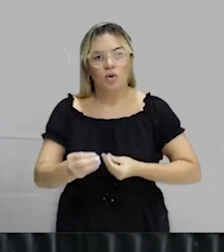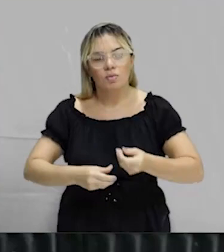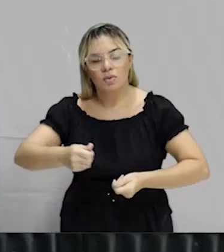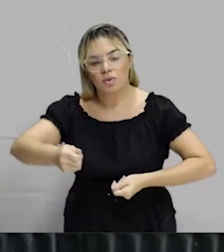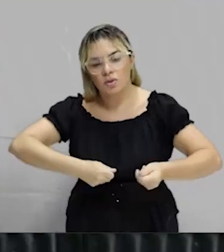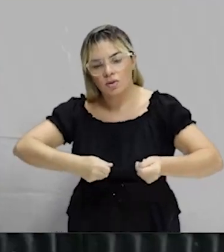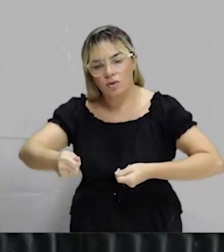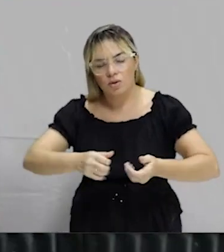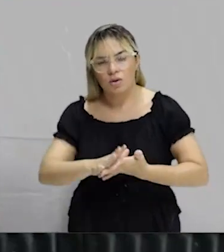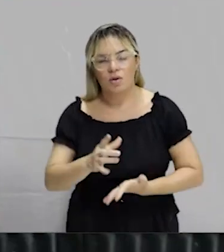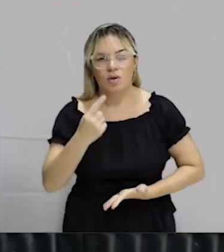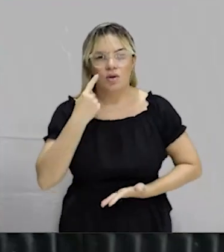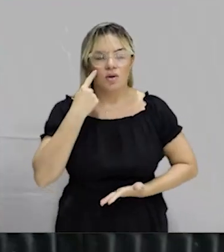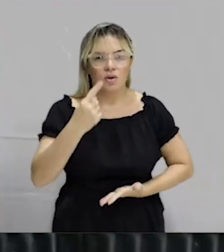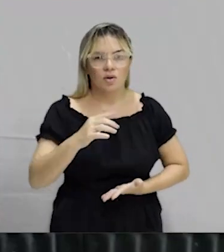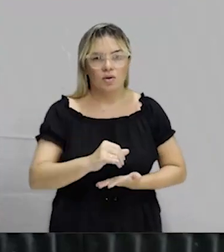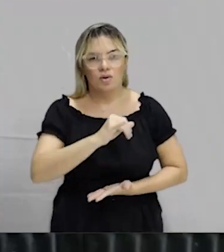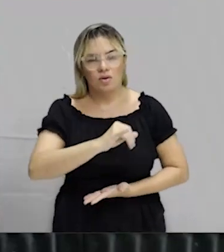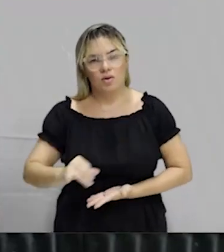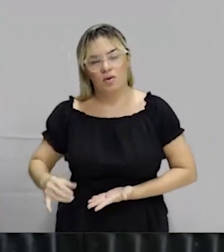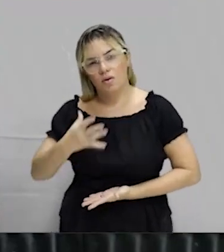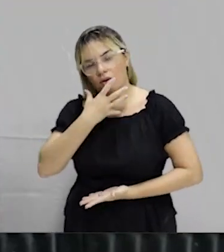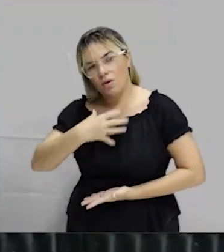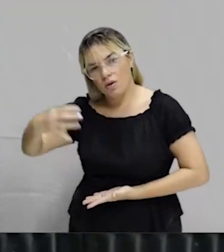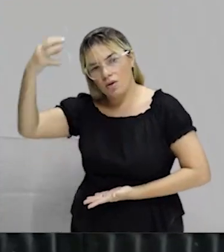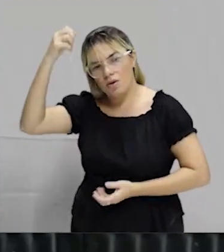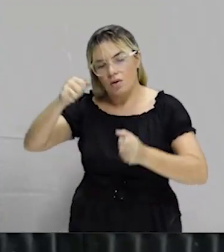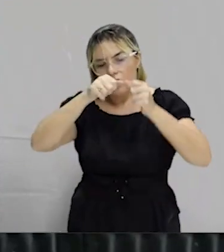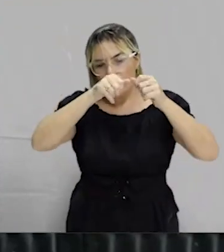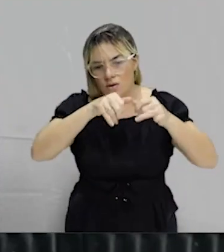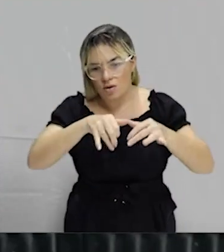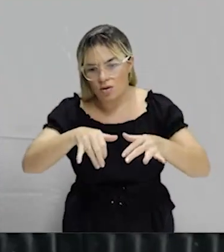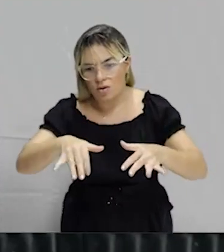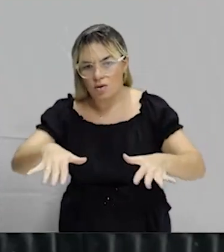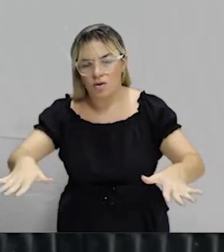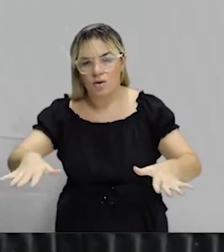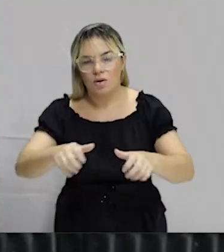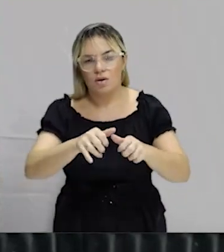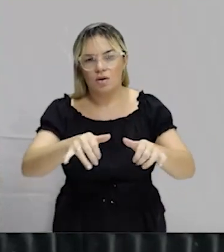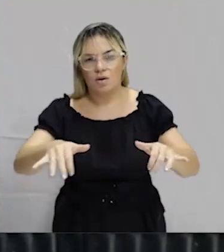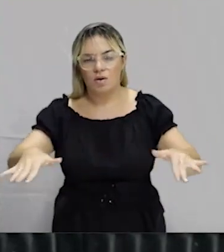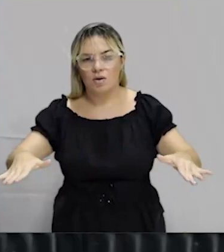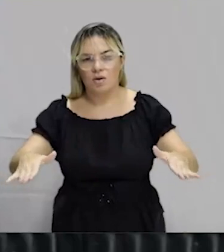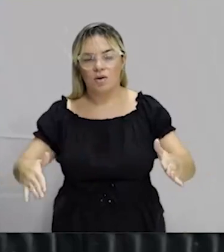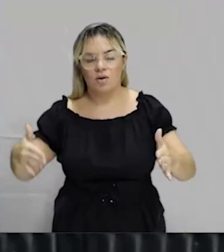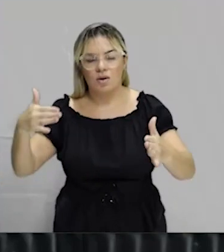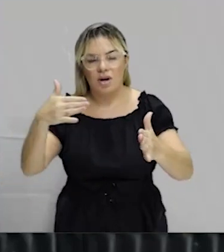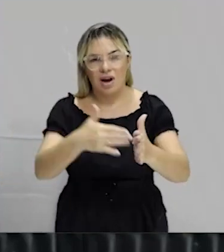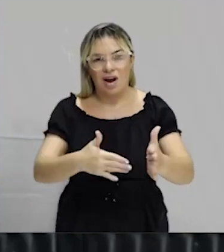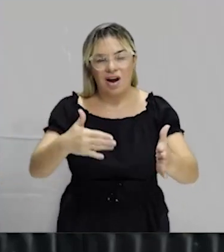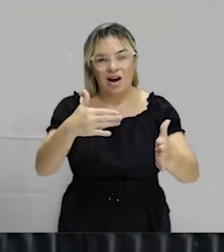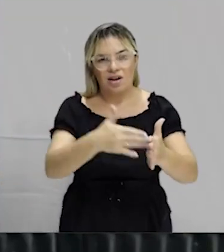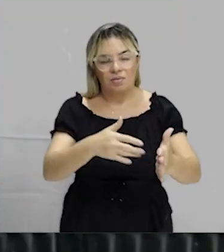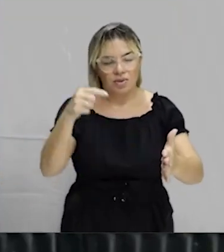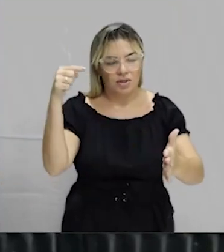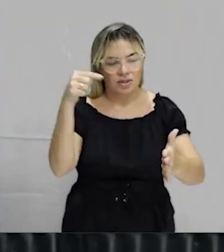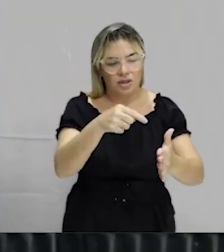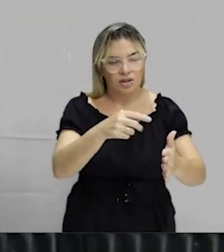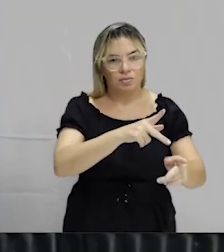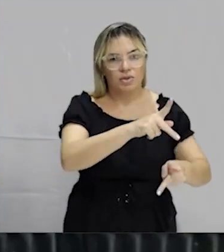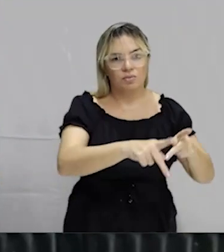esse império, eles tiveram o seu expansionismo barrado ali pelos gregos.